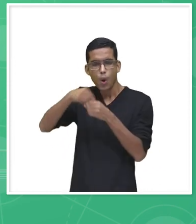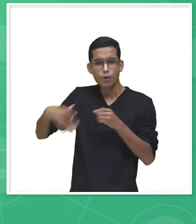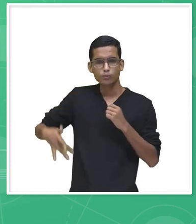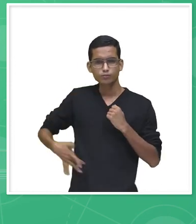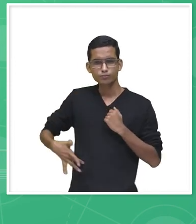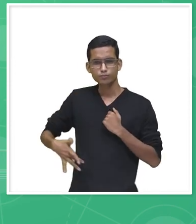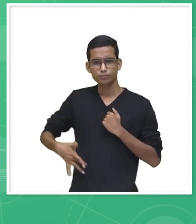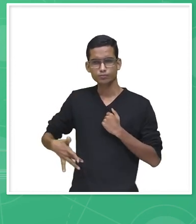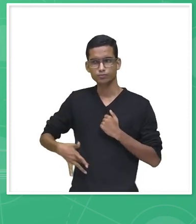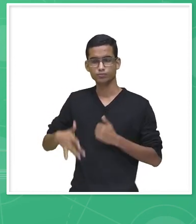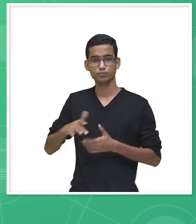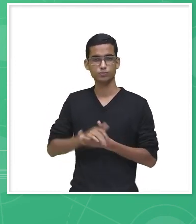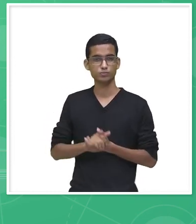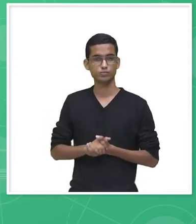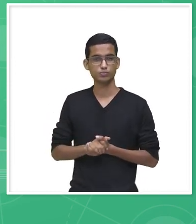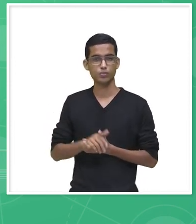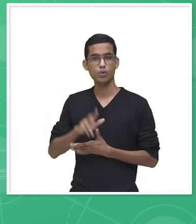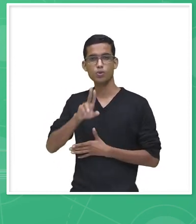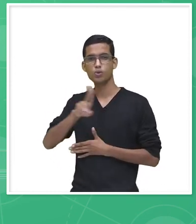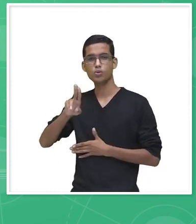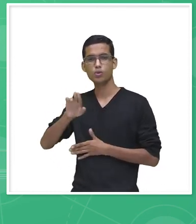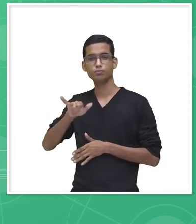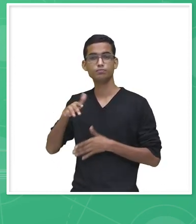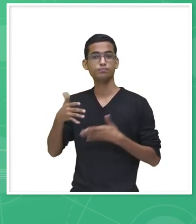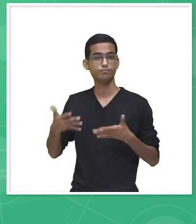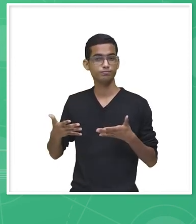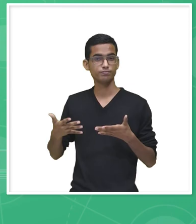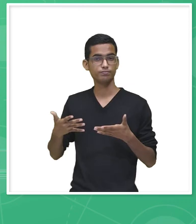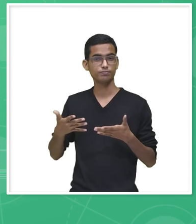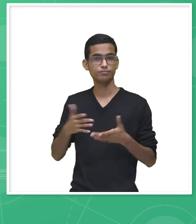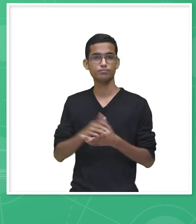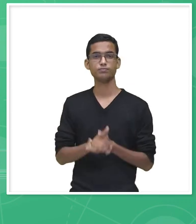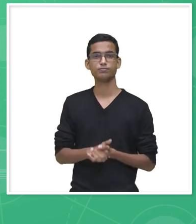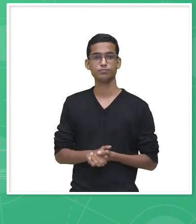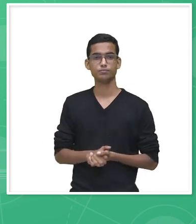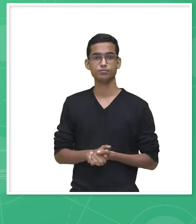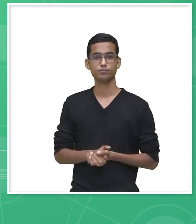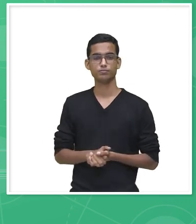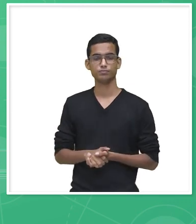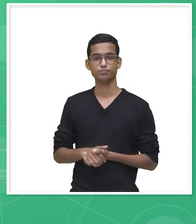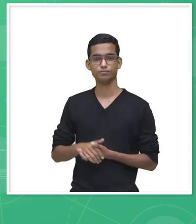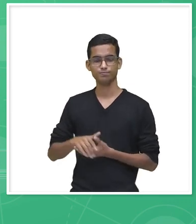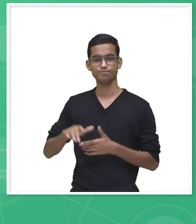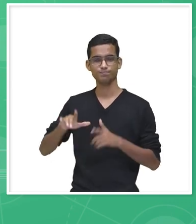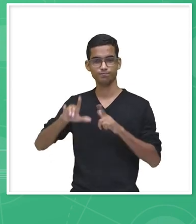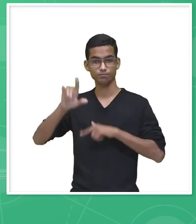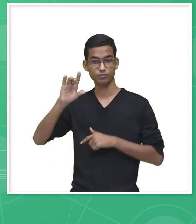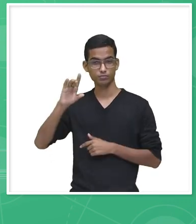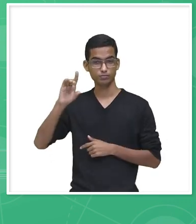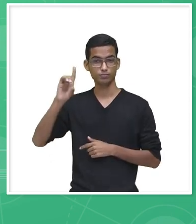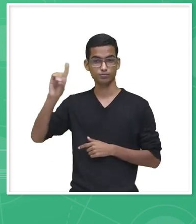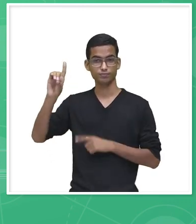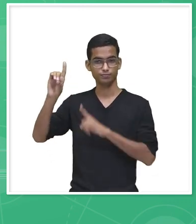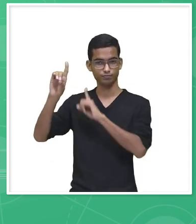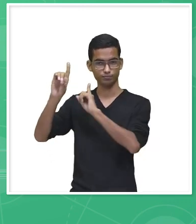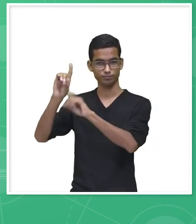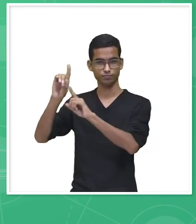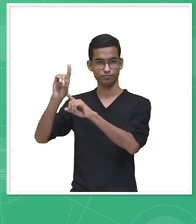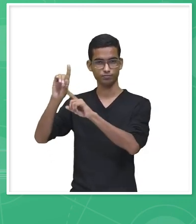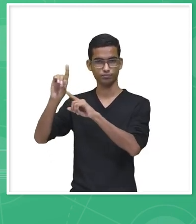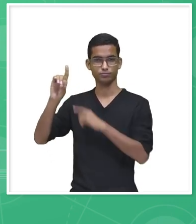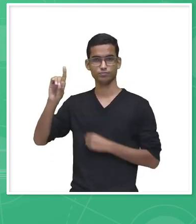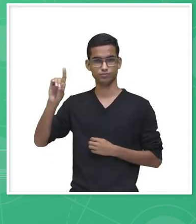esses são chamados de vamos lá nossa resposta letra dele é os néfrons são as unidades